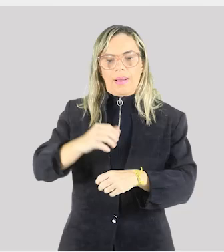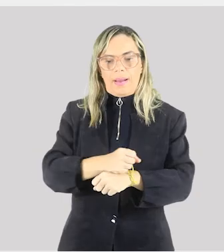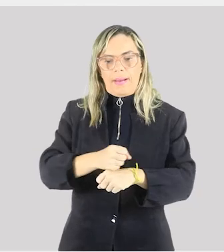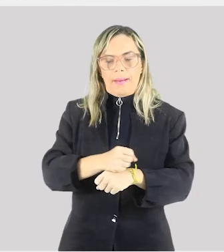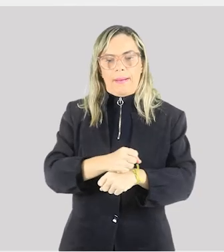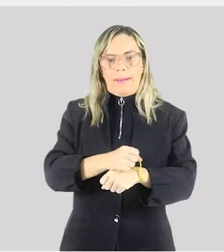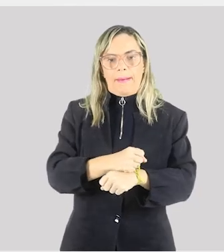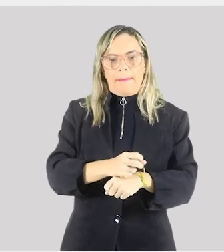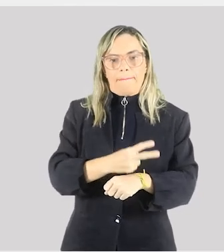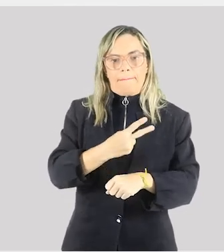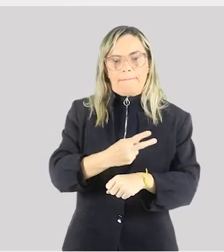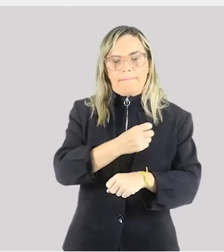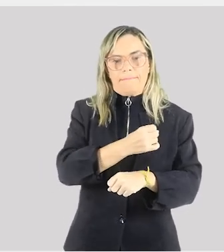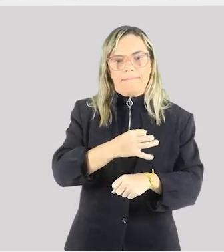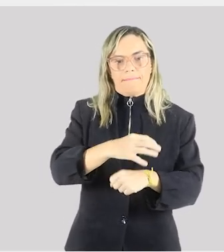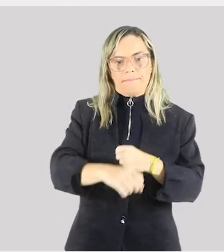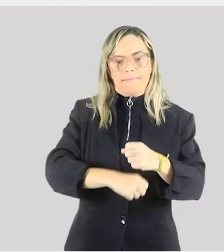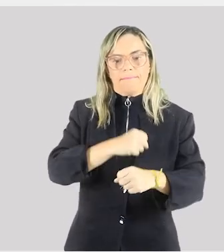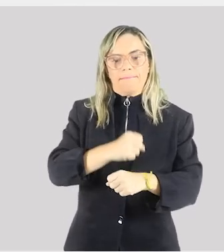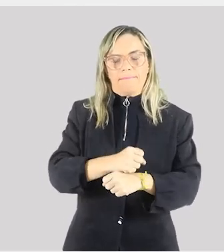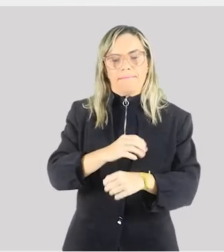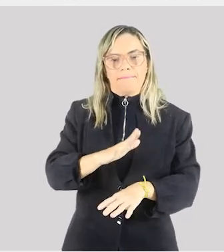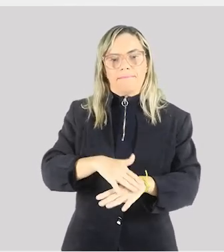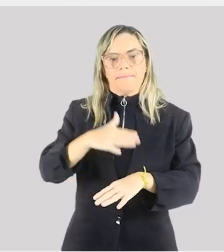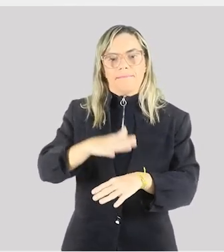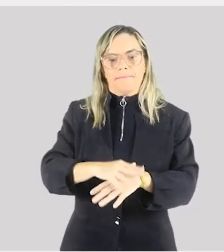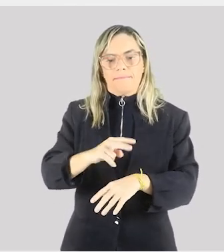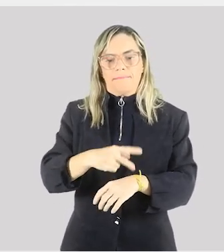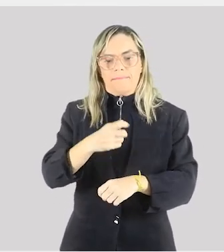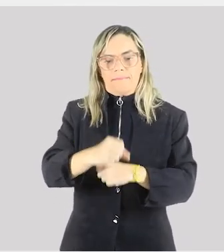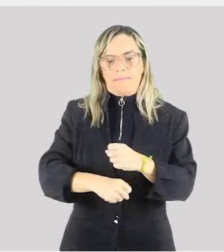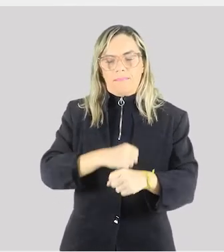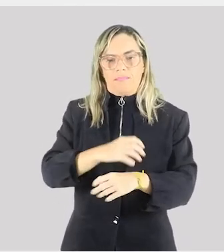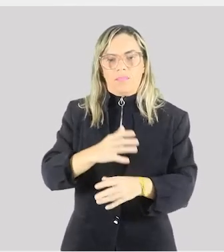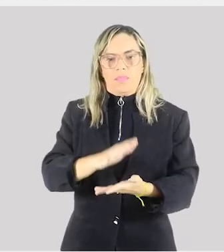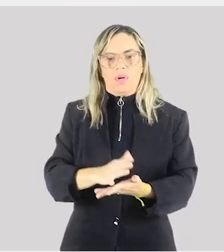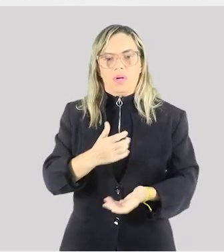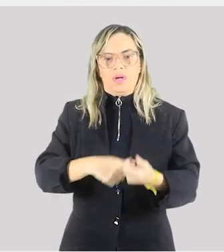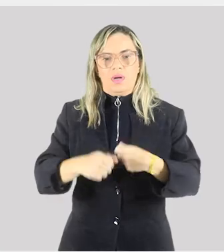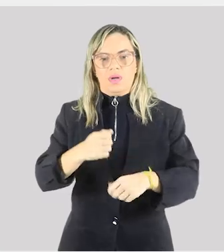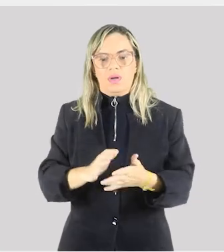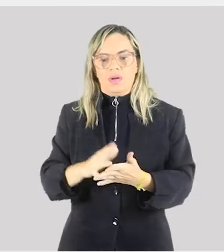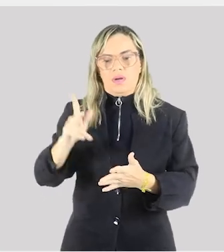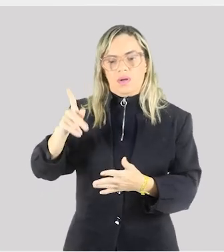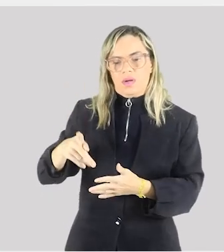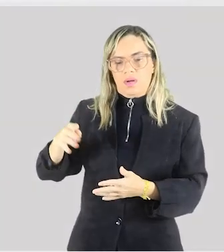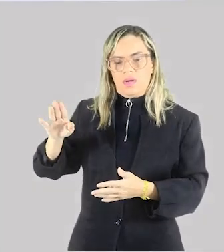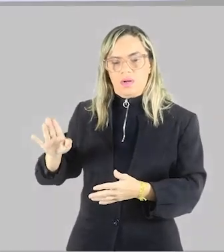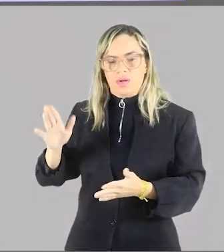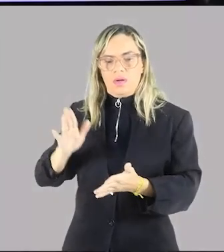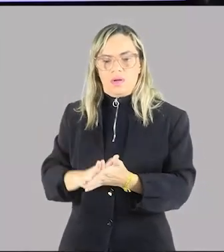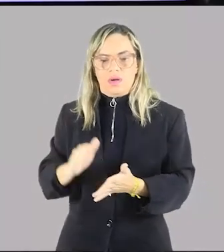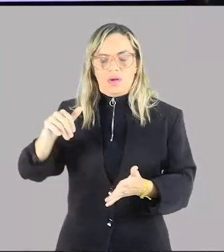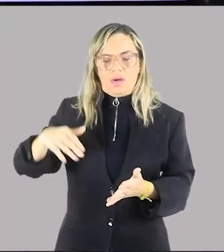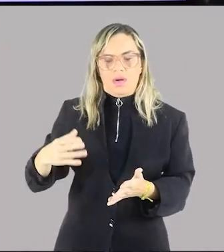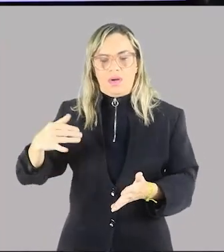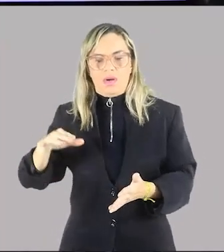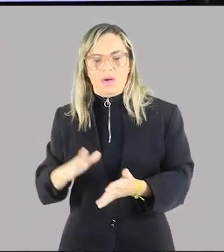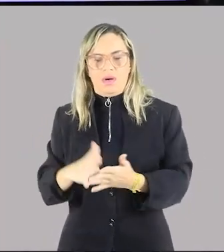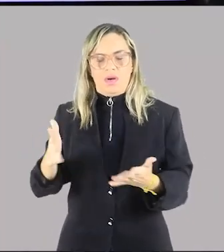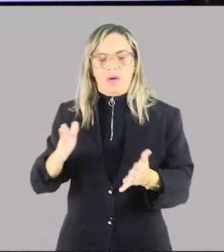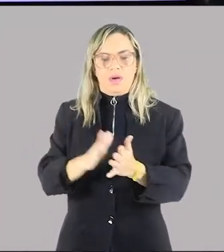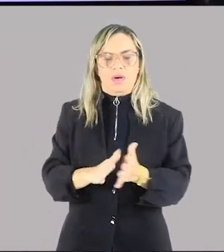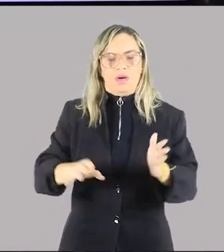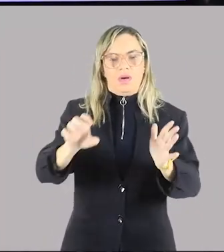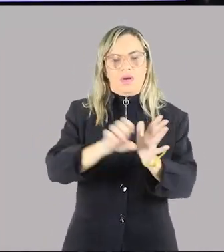anos. Quem prorroga é a administração pública, nesse caso, a administração pública indireta, no exemplo que eu trouxe. E o edital